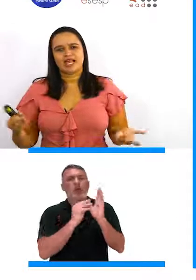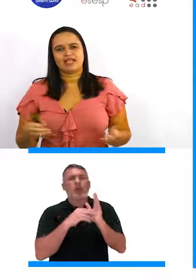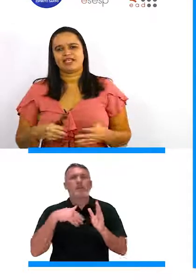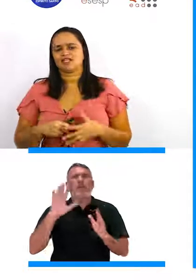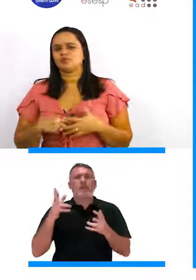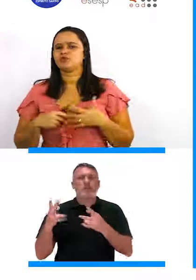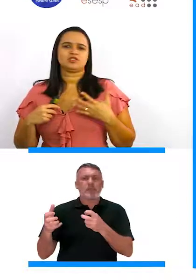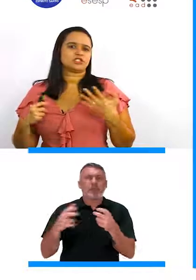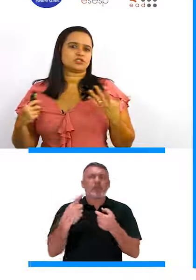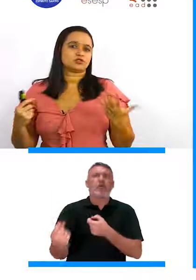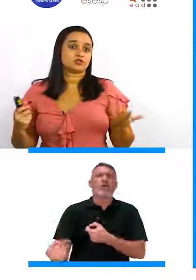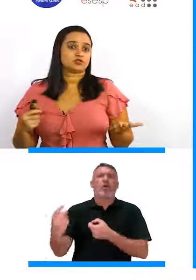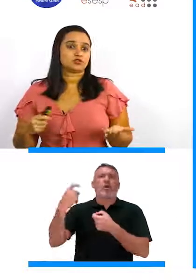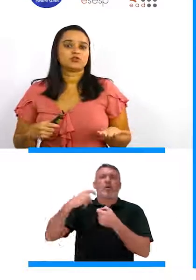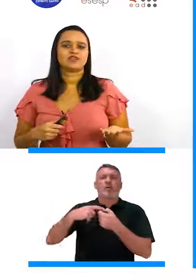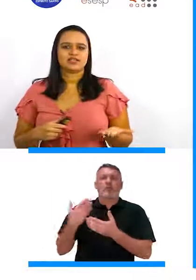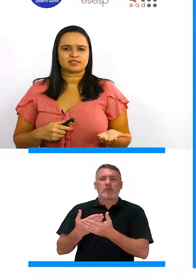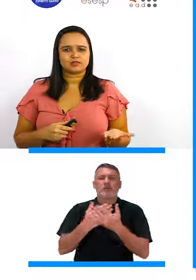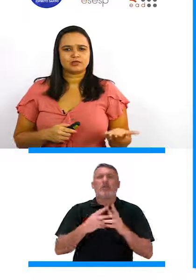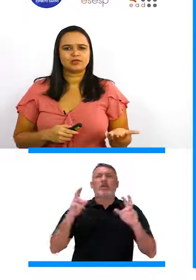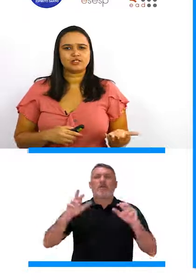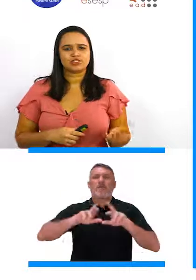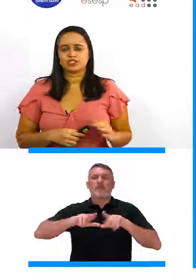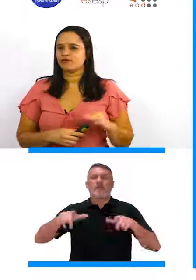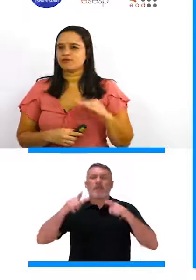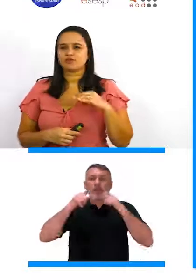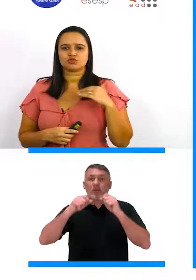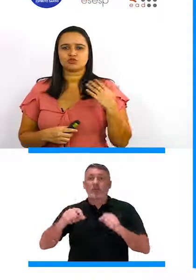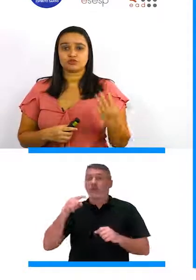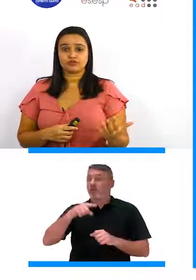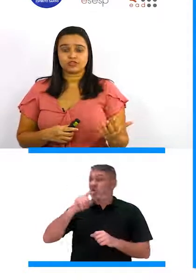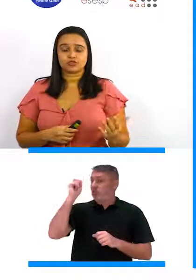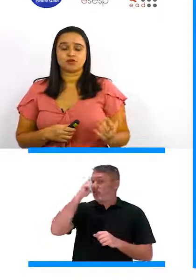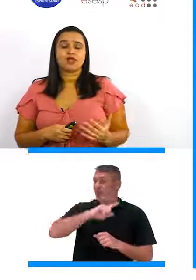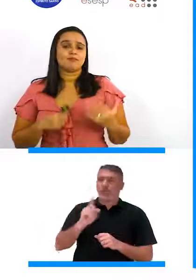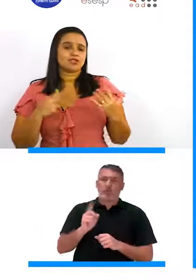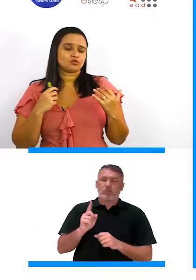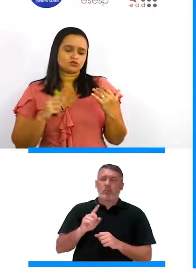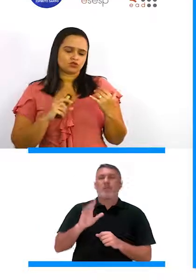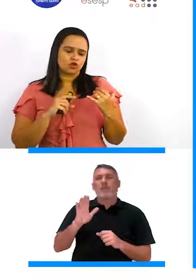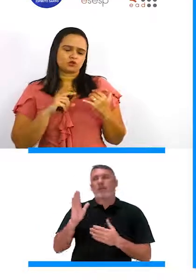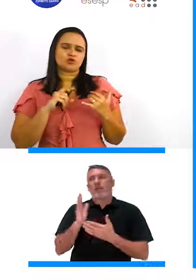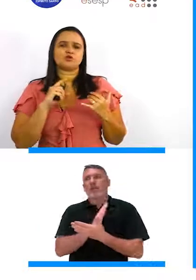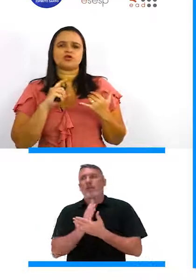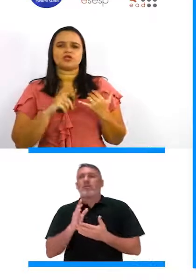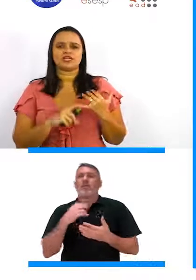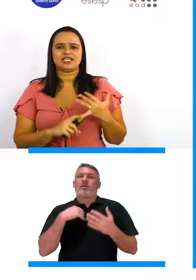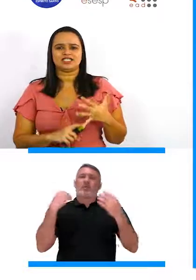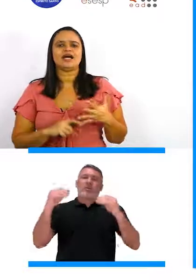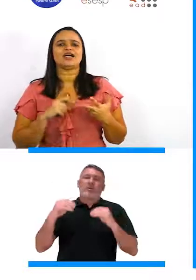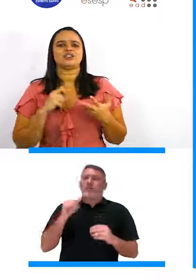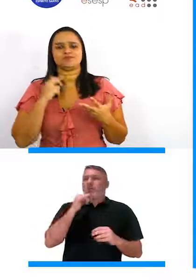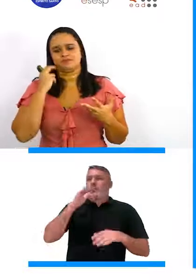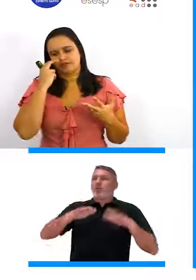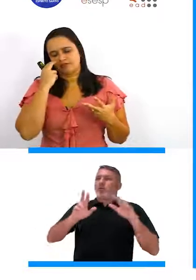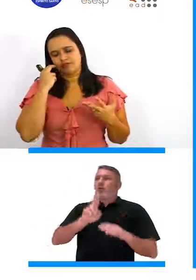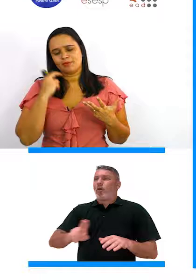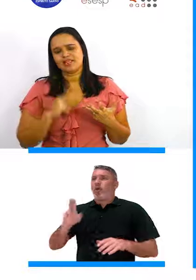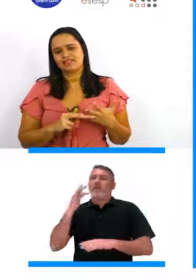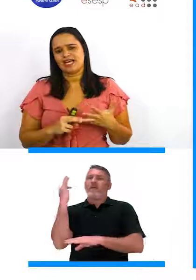mais caem, respondam as questões sobre variação linguística. Não é um assunto difícil, mas alguns nomes, como